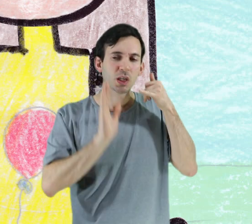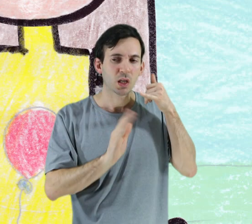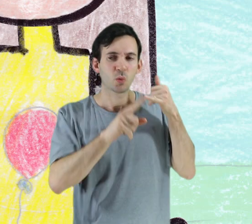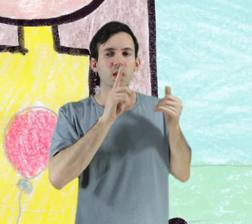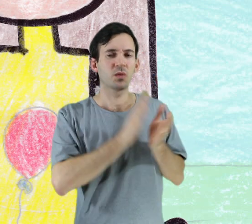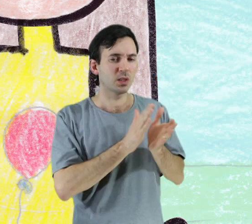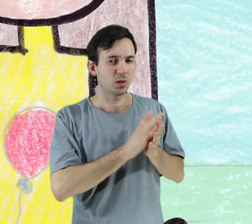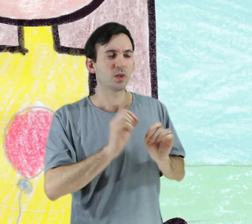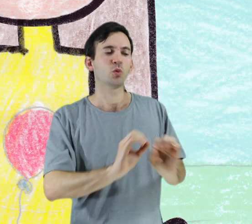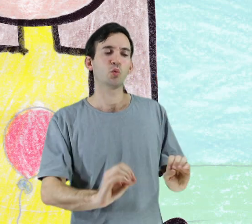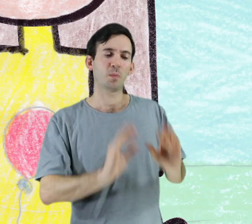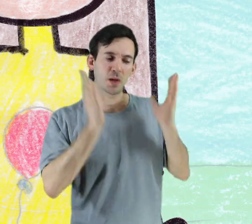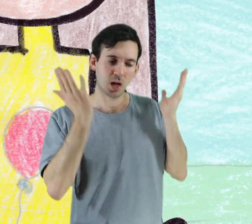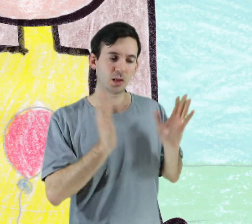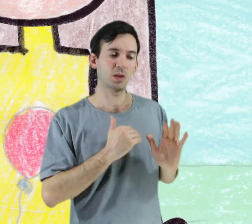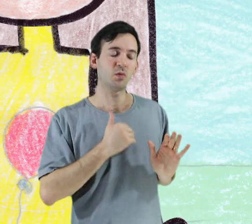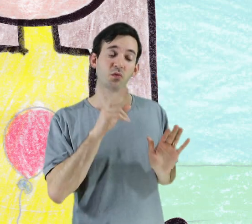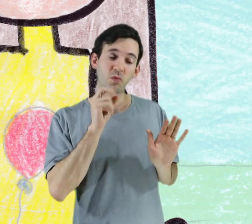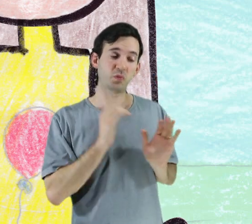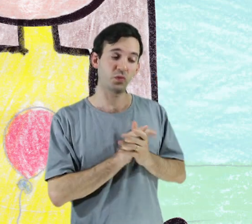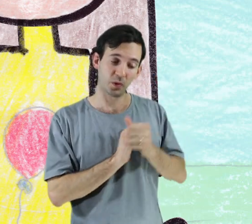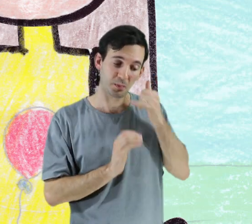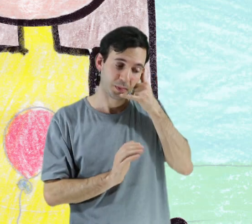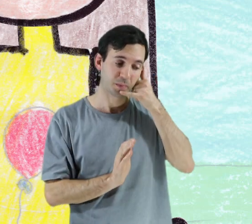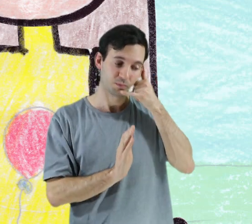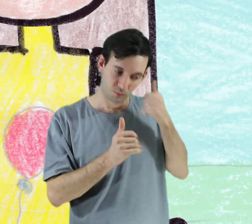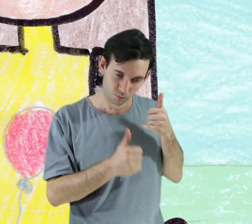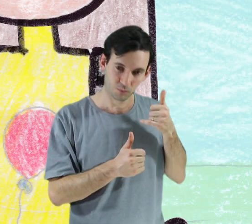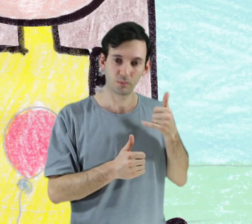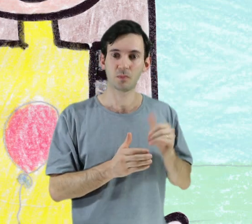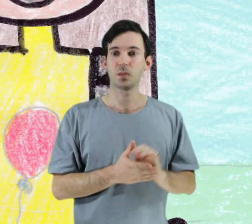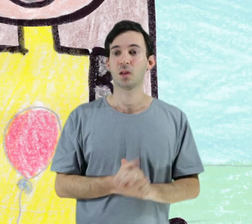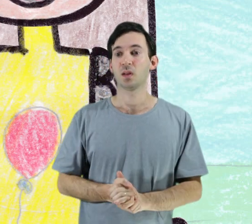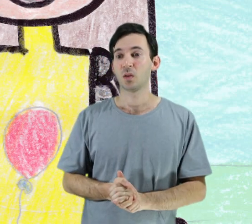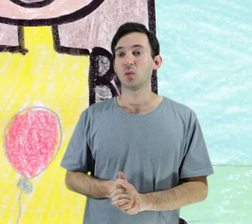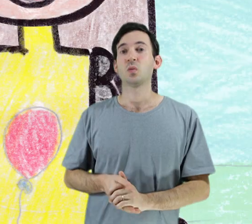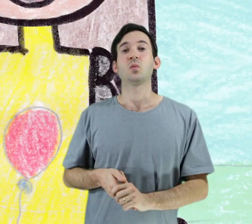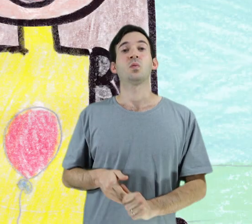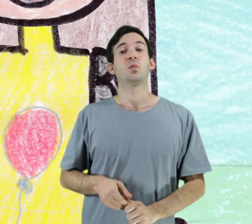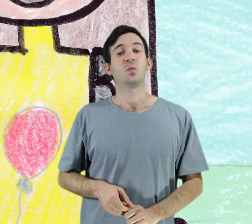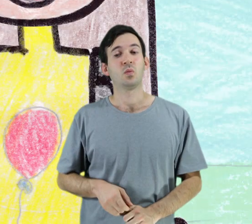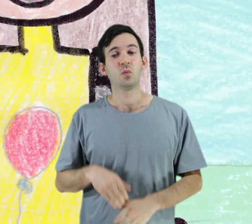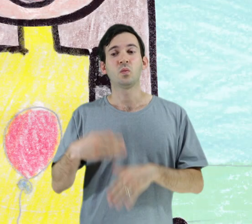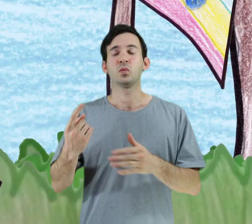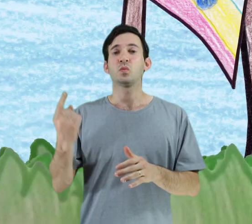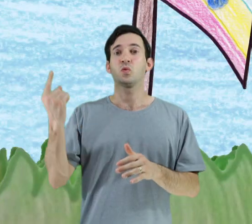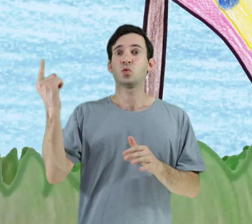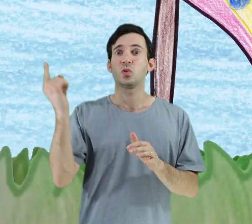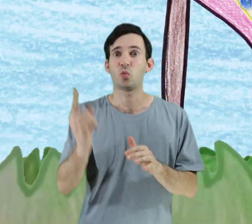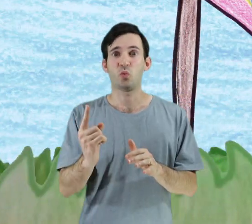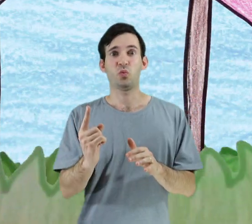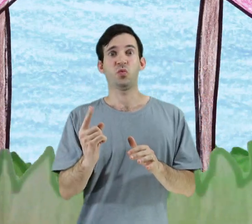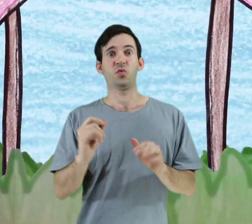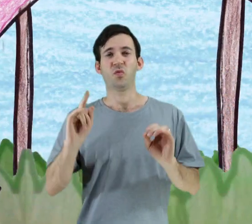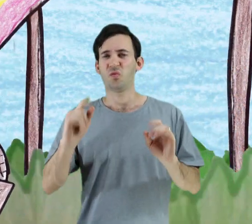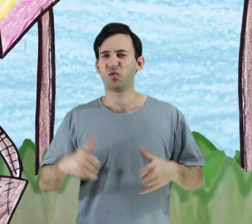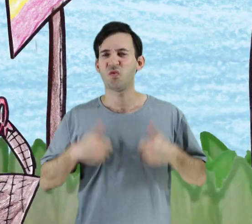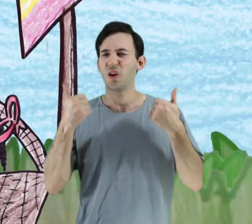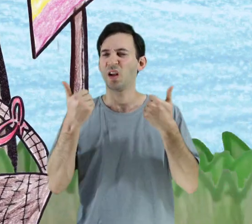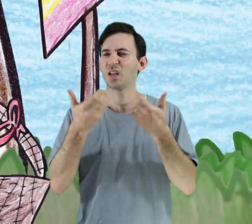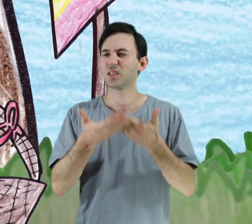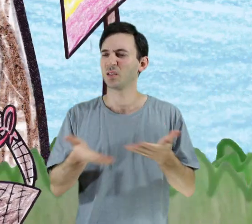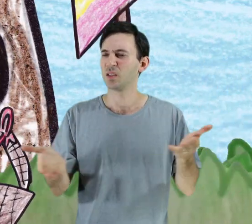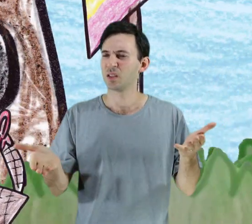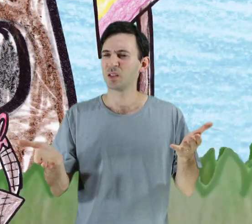Fique tranquila, netinha. No seu aniversário eu levarei uma surpresa. Disse a vovó. Quando ela chegou à